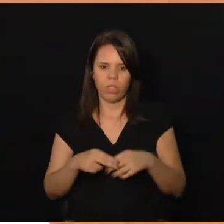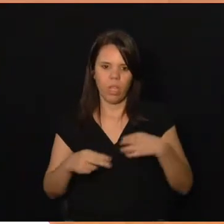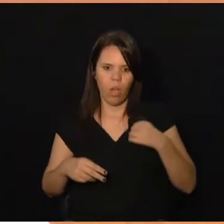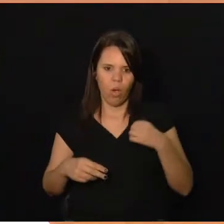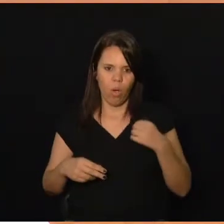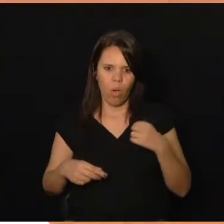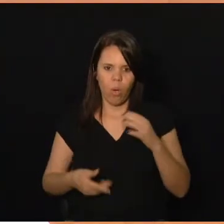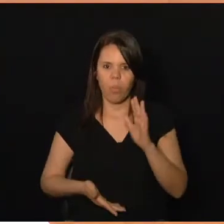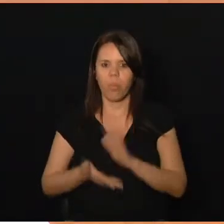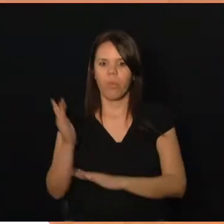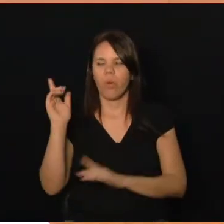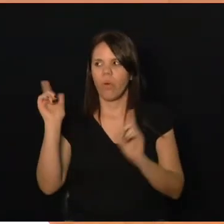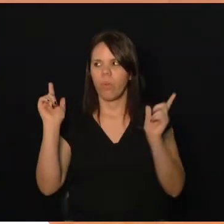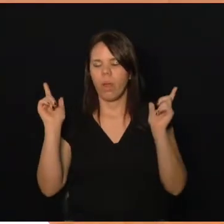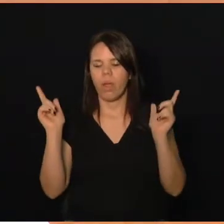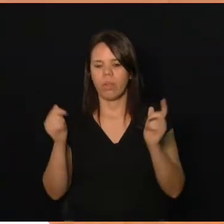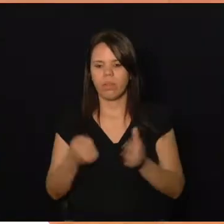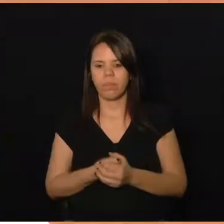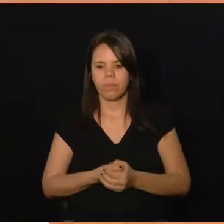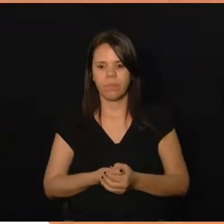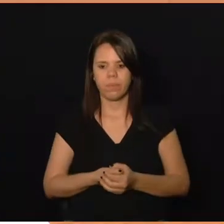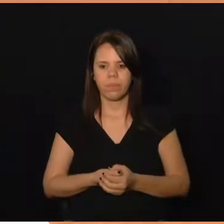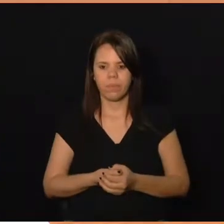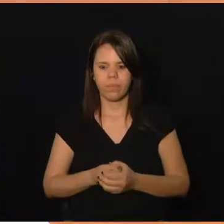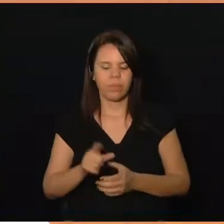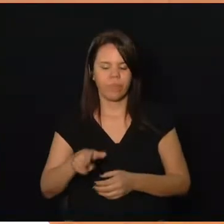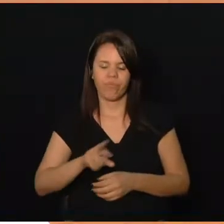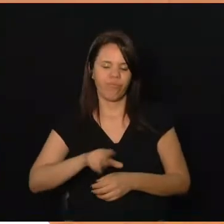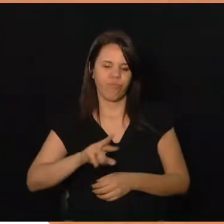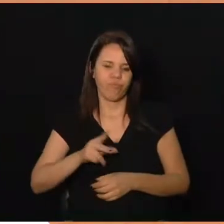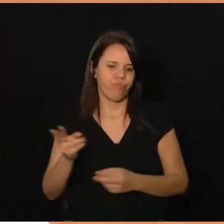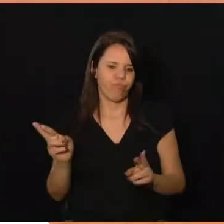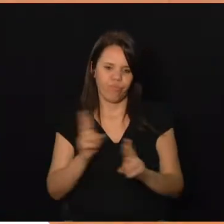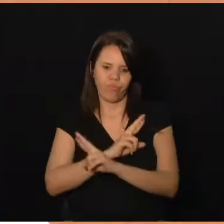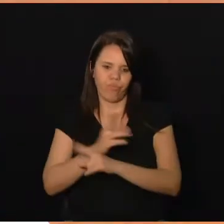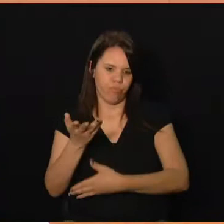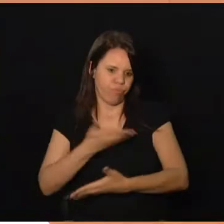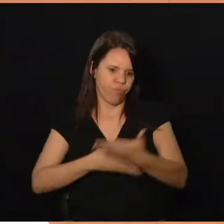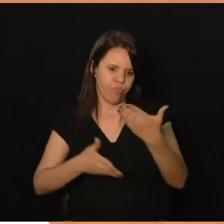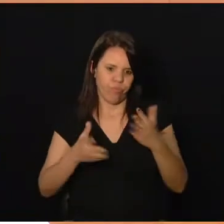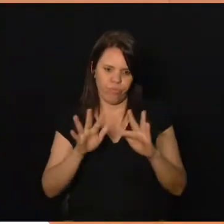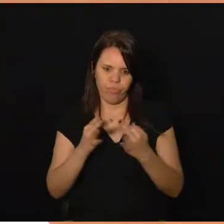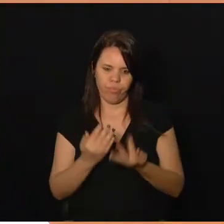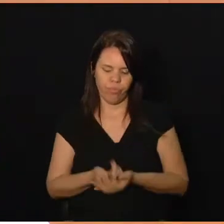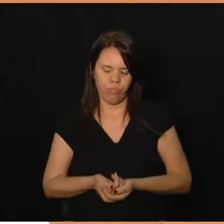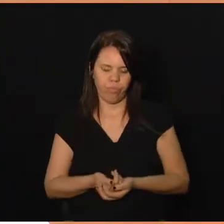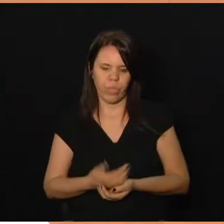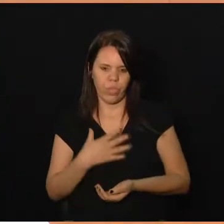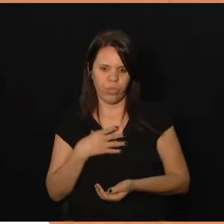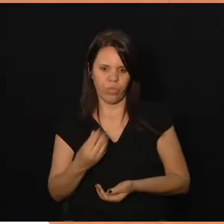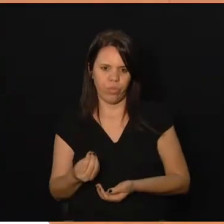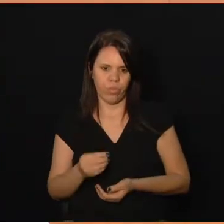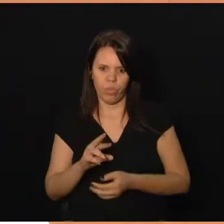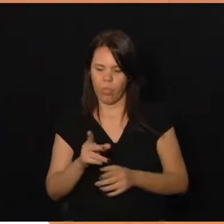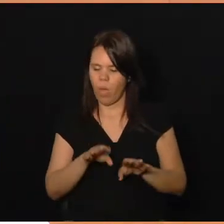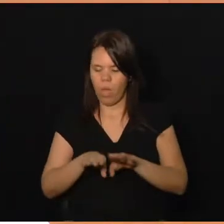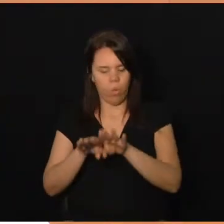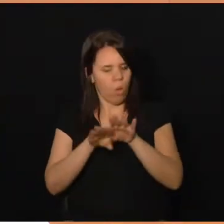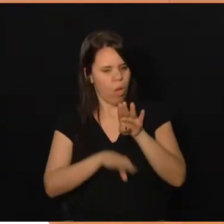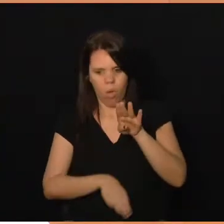para ir numa balada. Isso não é relação de pais e filhos. Pais e filhos não são